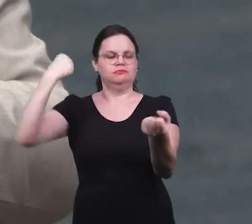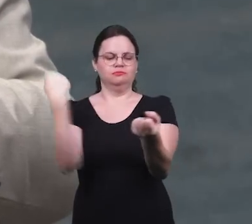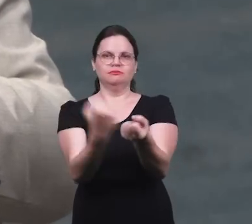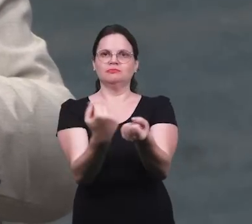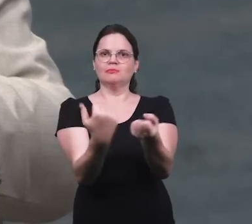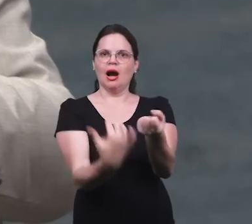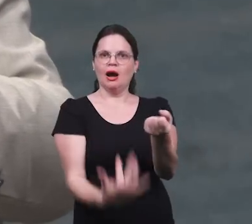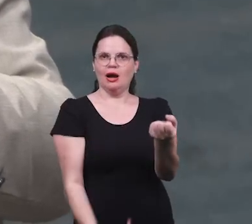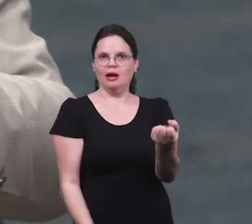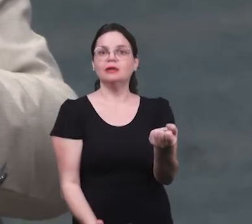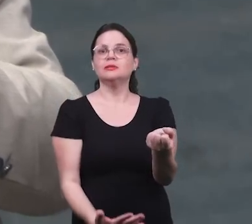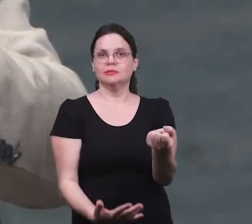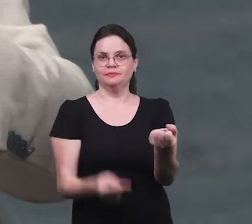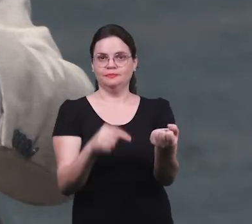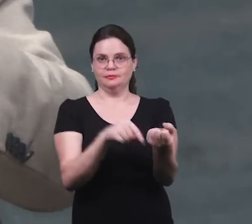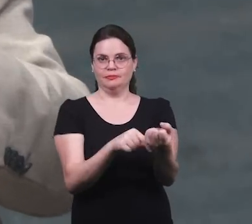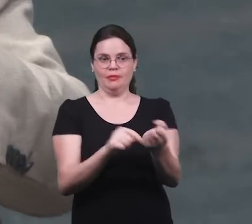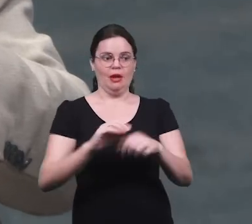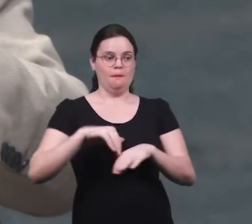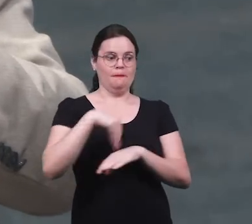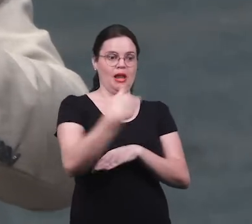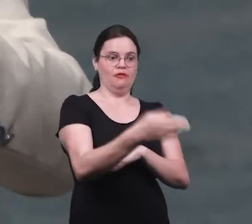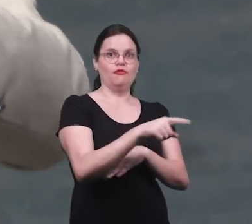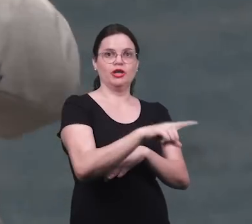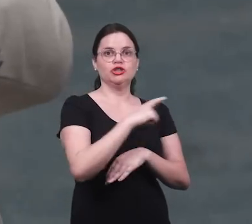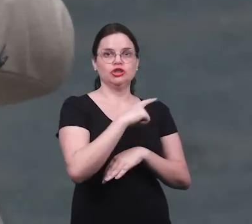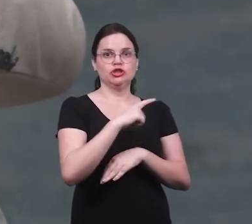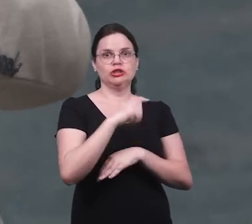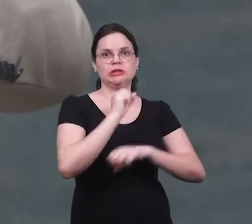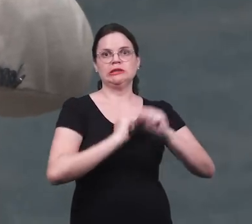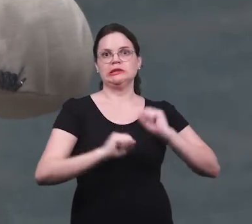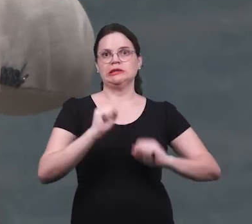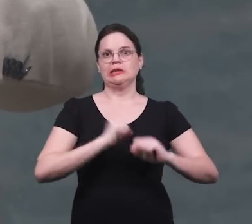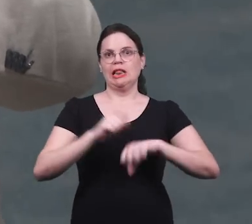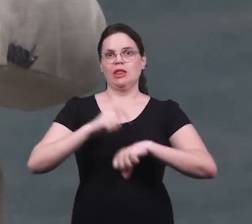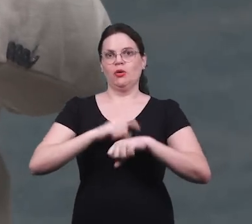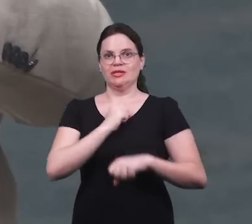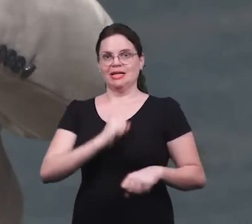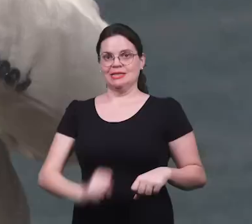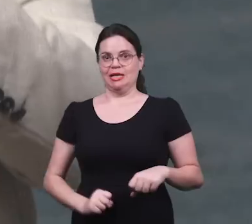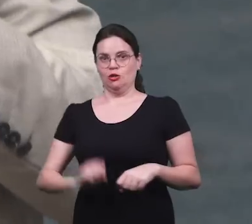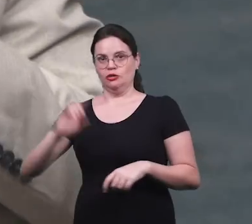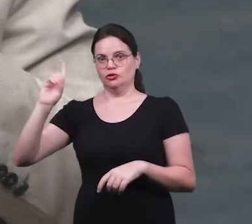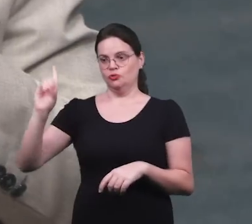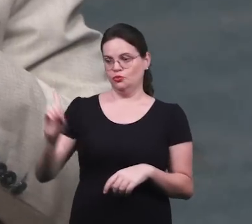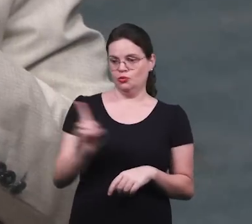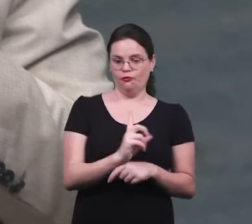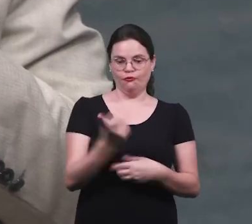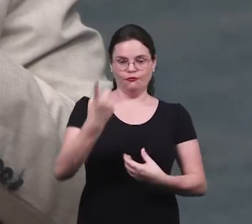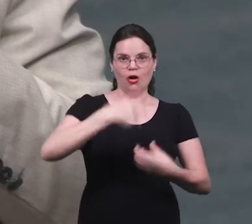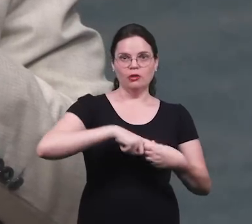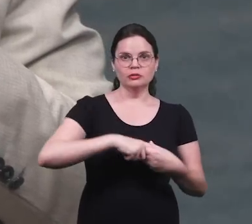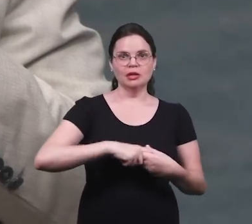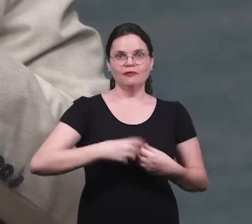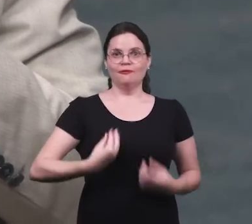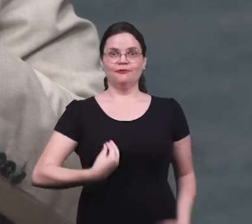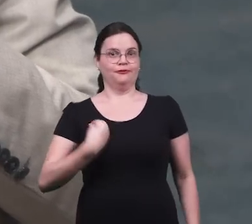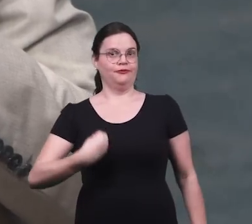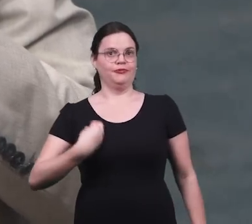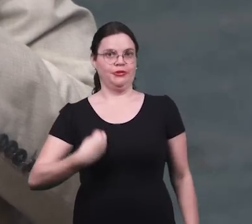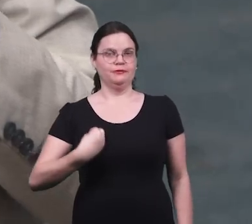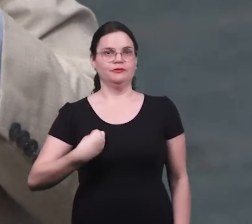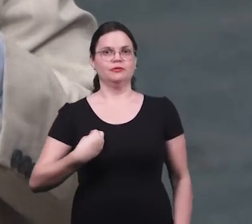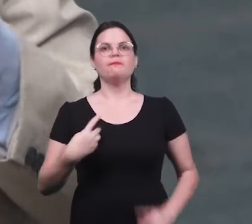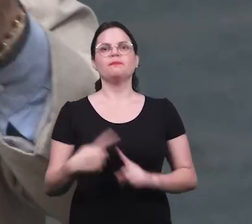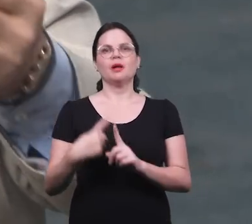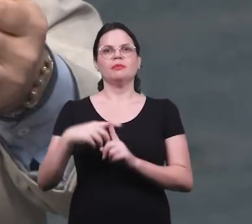lado de fora, pela saída do sumo sacerdote. Então, quando o sumo sacerdote saía vivo do Santo dos Santos,